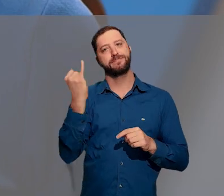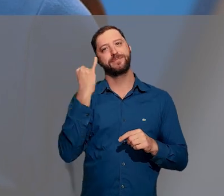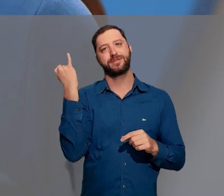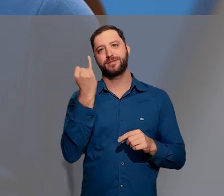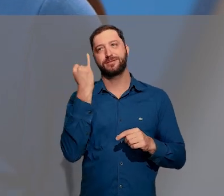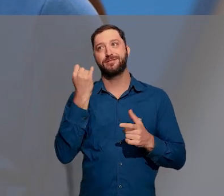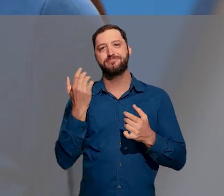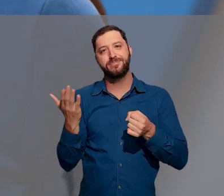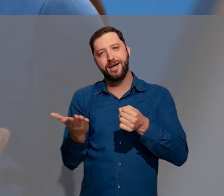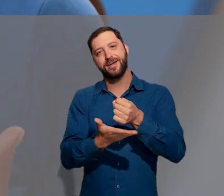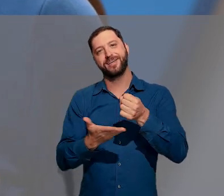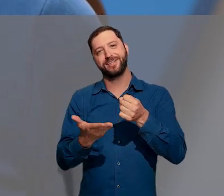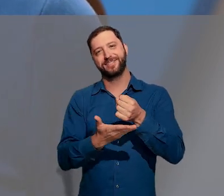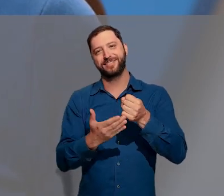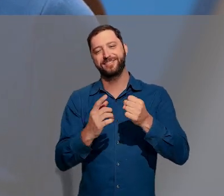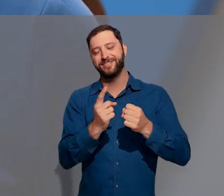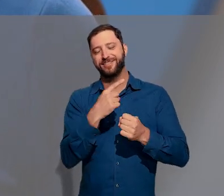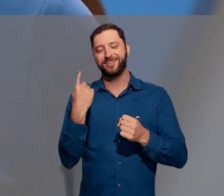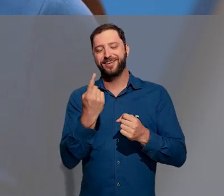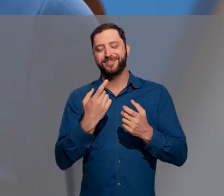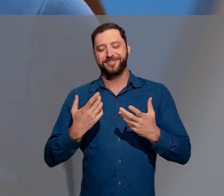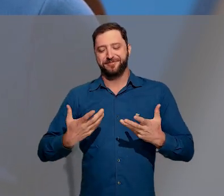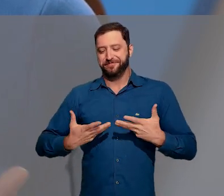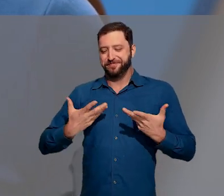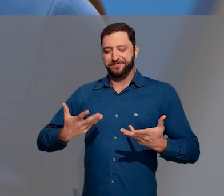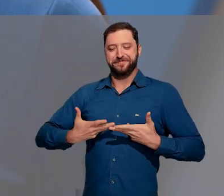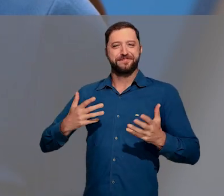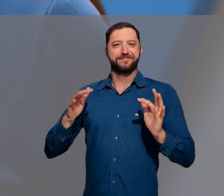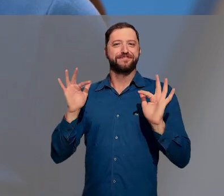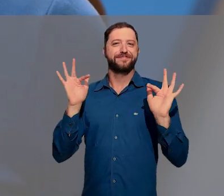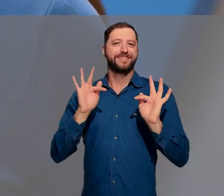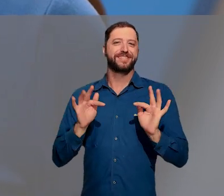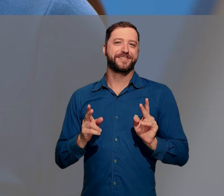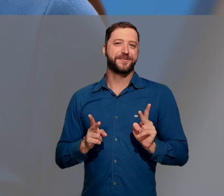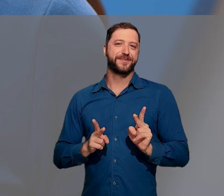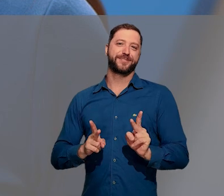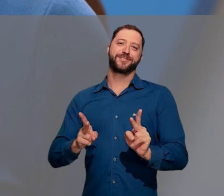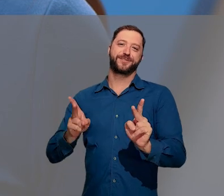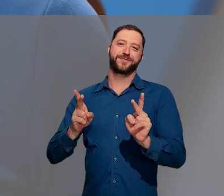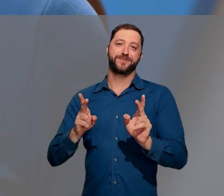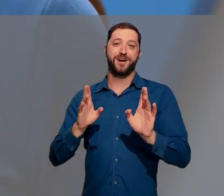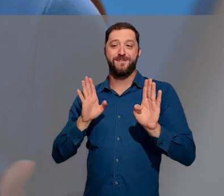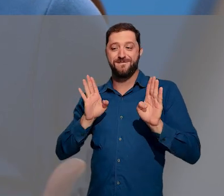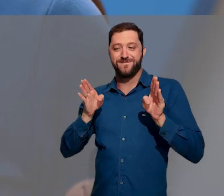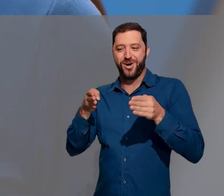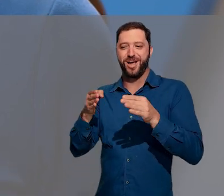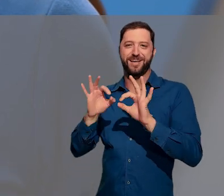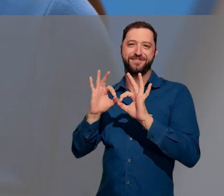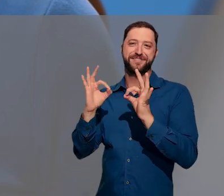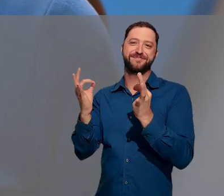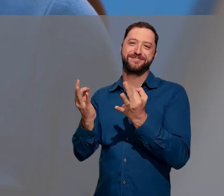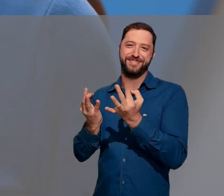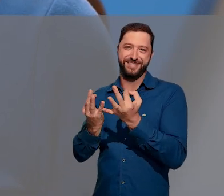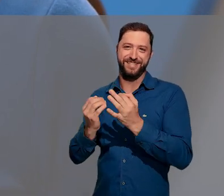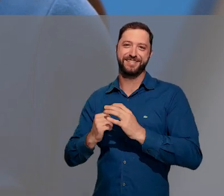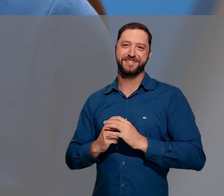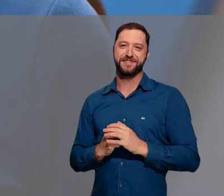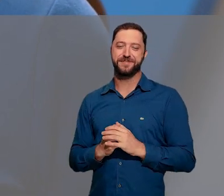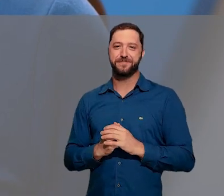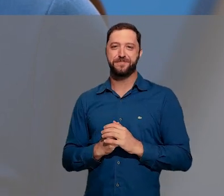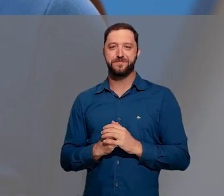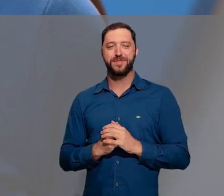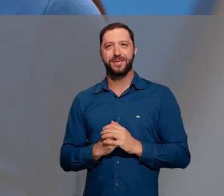essencial para que a gente continue fazendo isso que a gente faz, que a gente ama tanto, que é nos dedicar para nossa